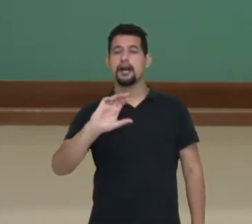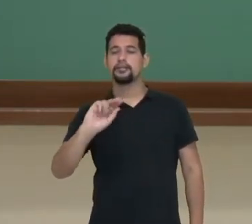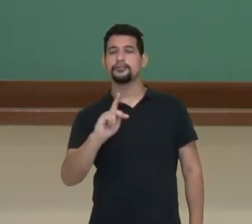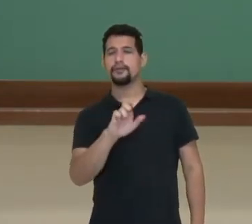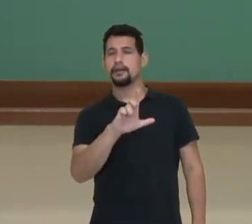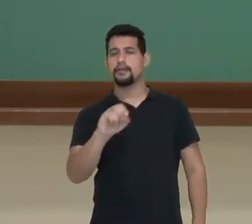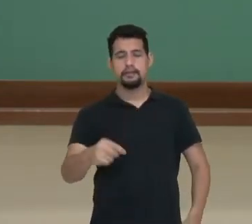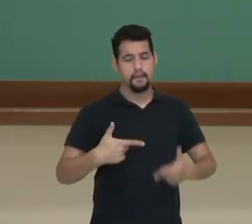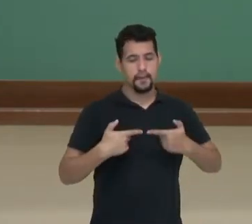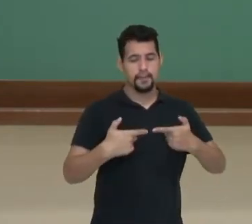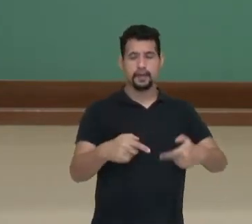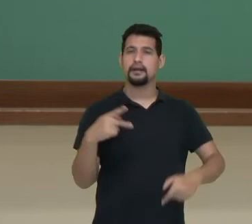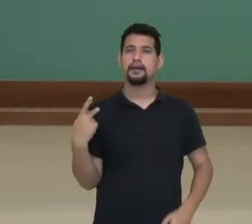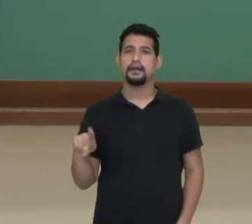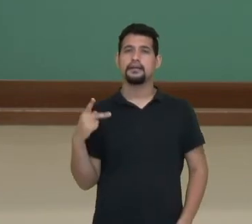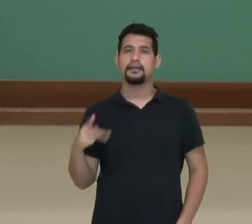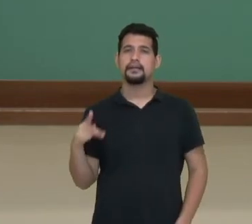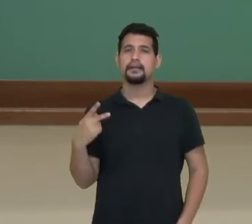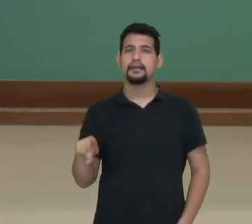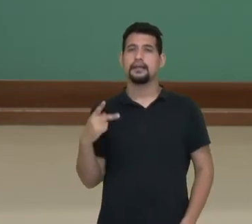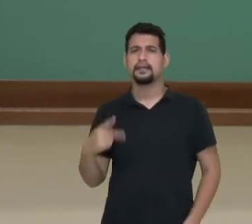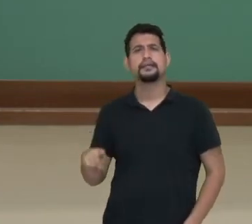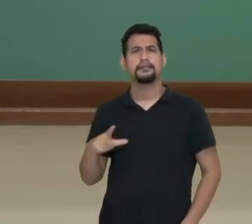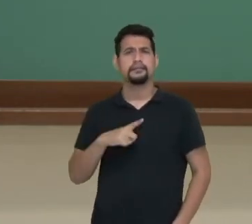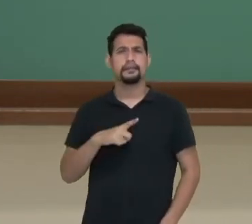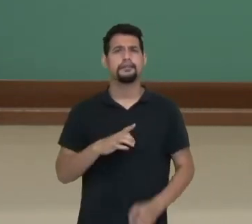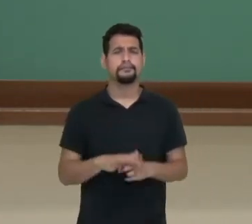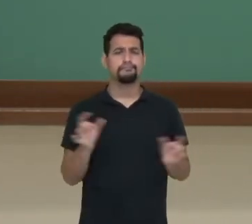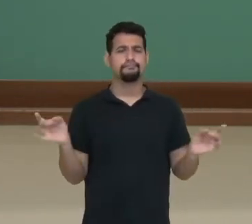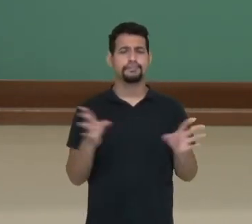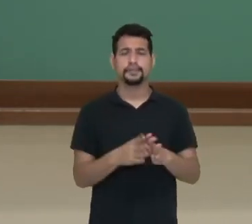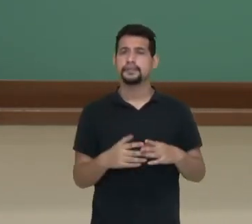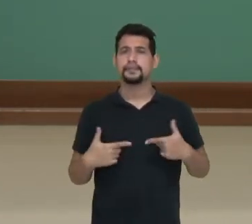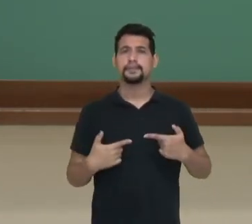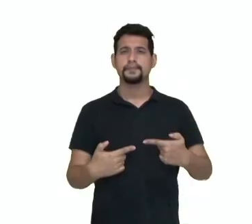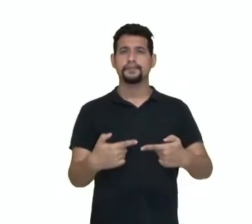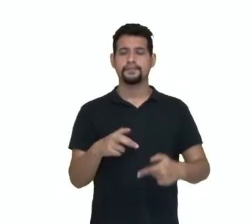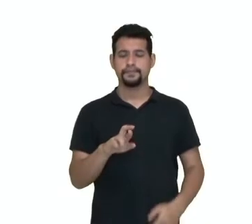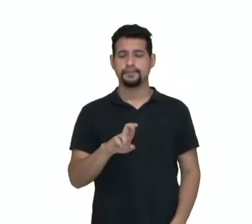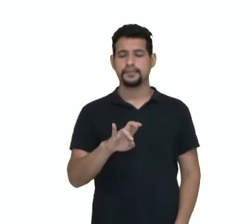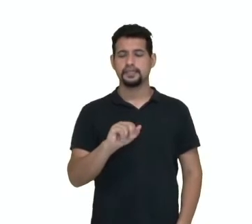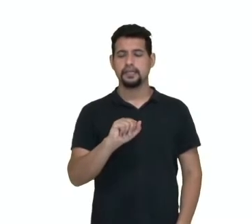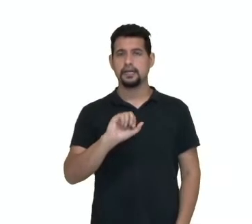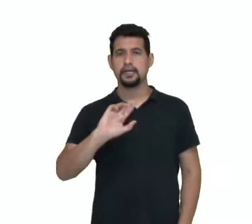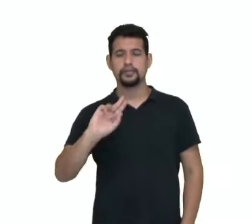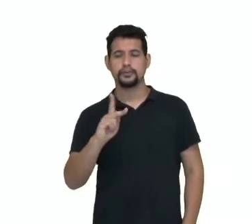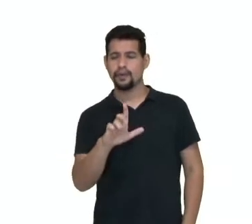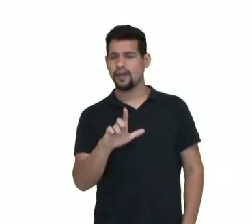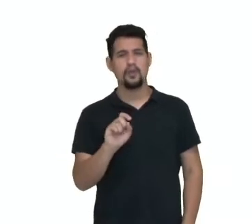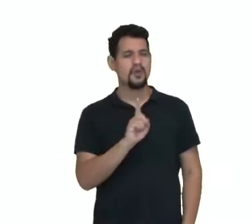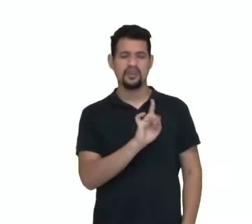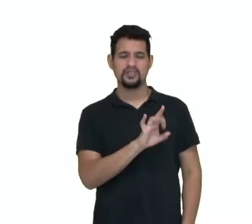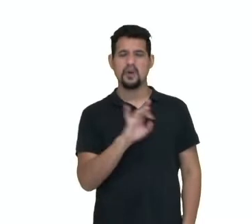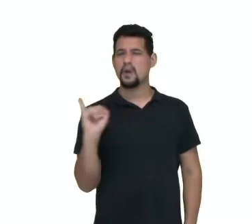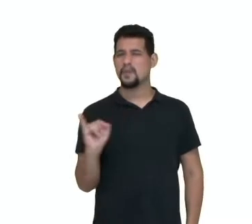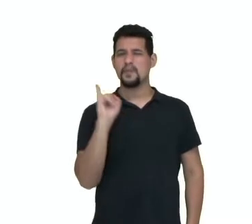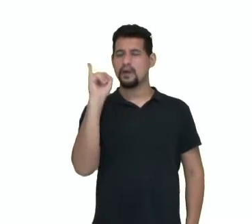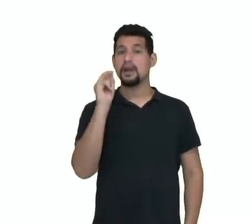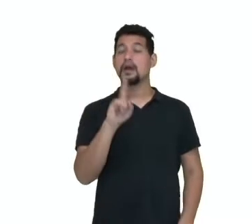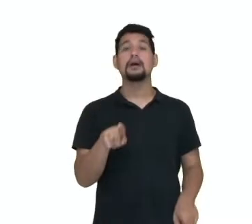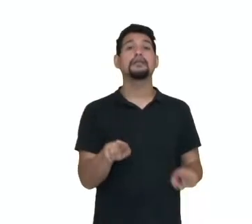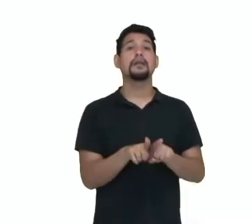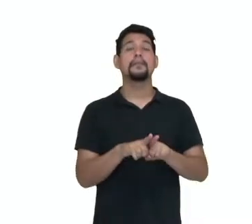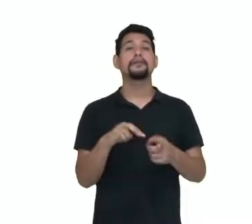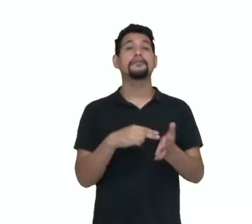do Paraguai. Certo? Então aqui nós temos o quadro da Batalha de Riachuelo, que não só é considerada a data mais importante da Marinha, como